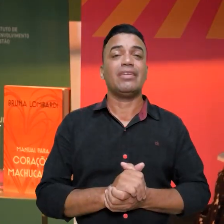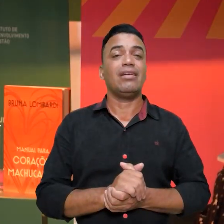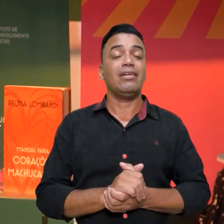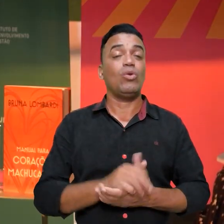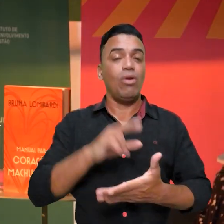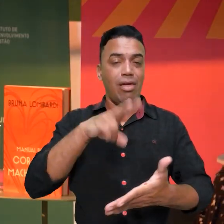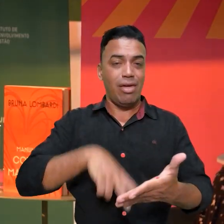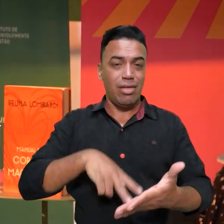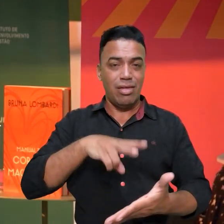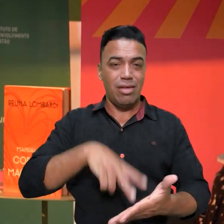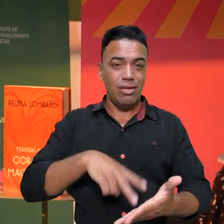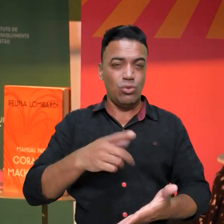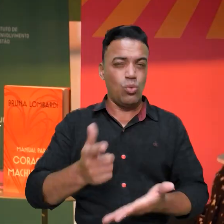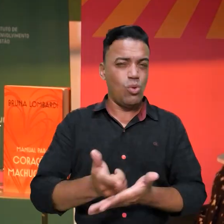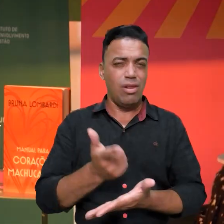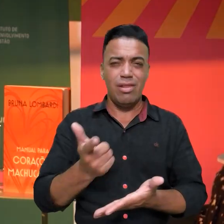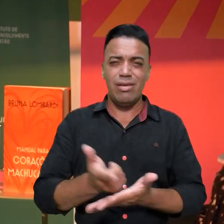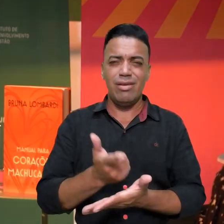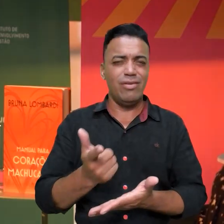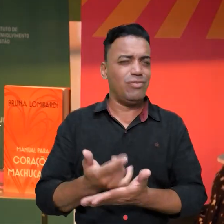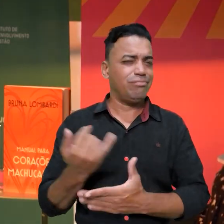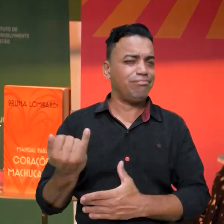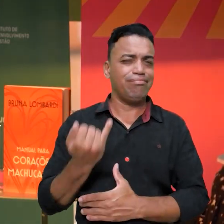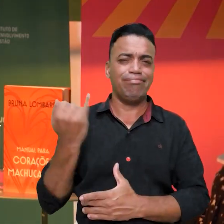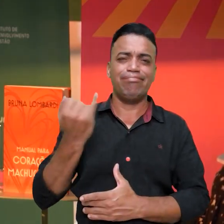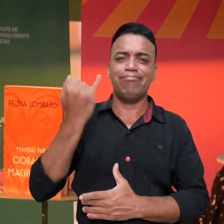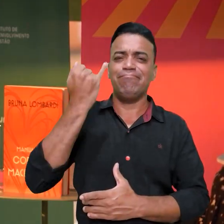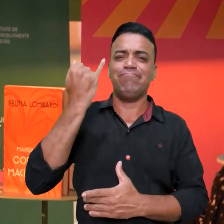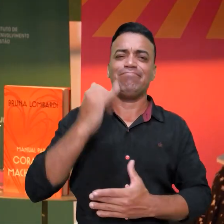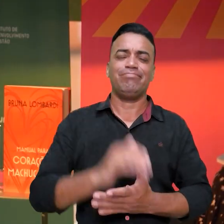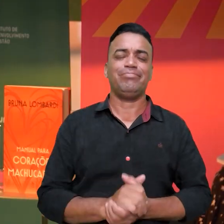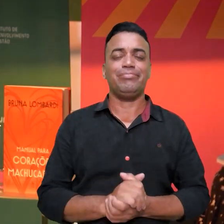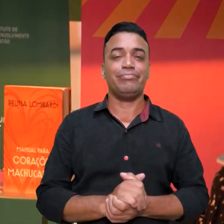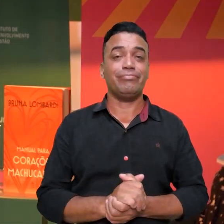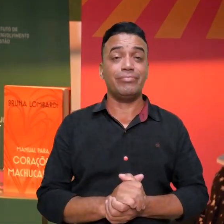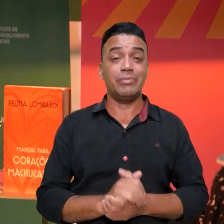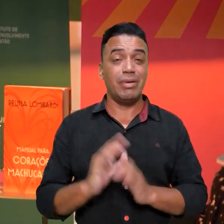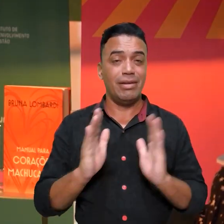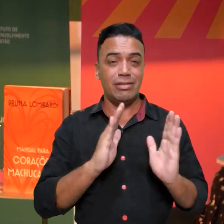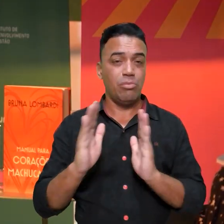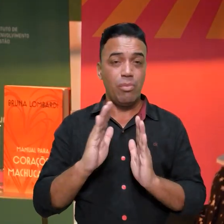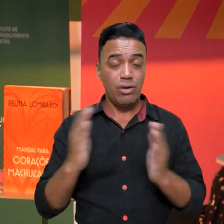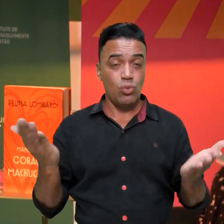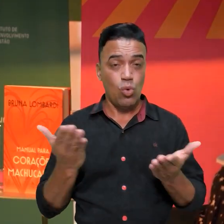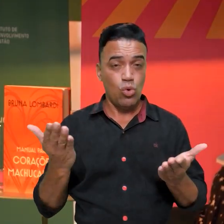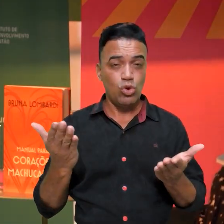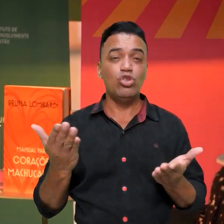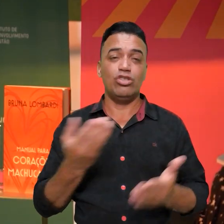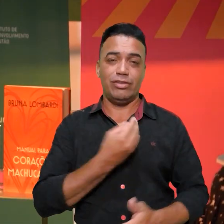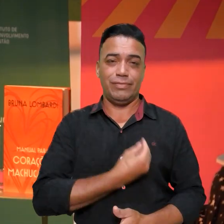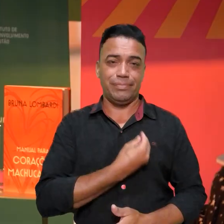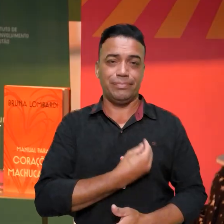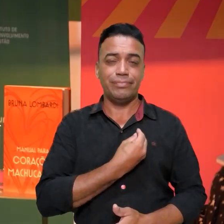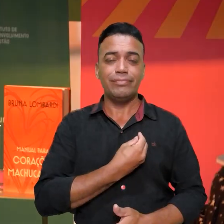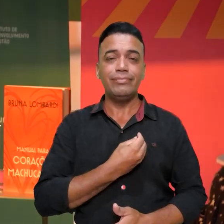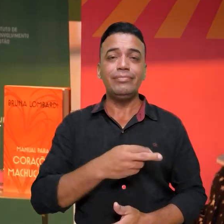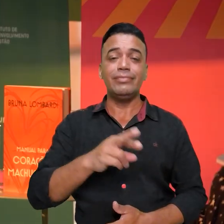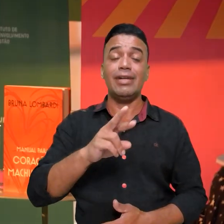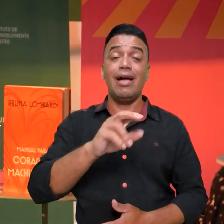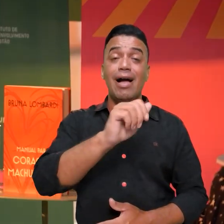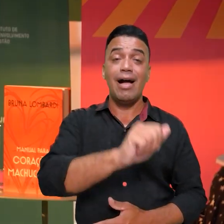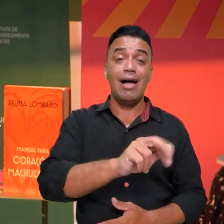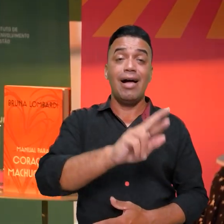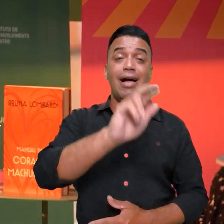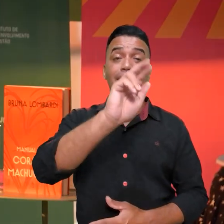estou lendo um livro fundamental para esse momento que a gente está vivendo, que é Arrabalde, do João